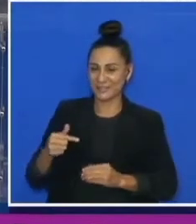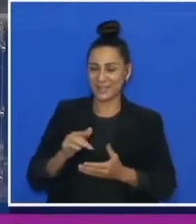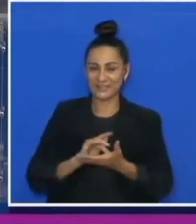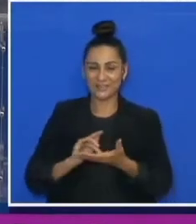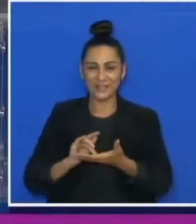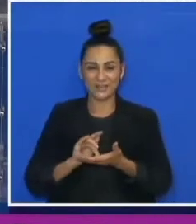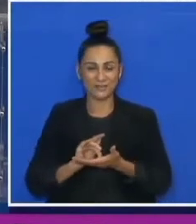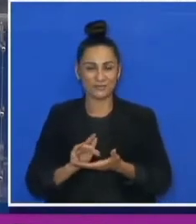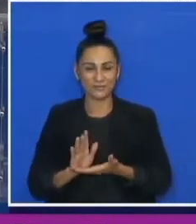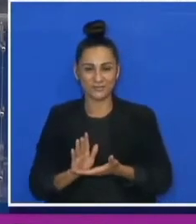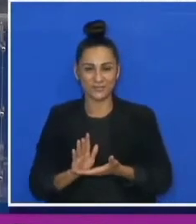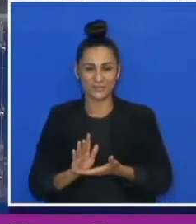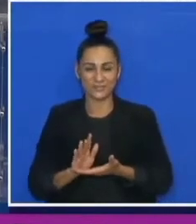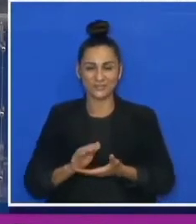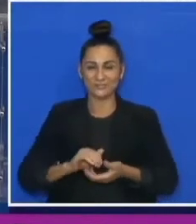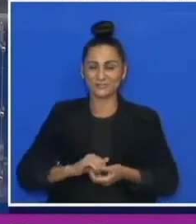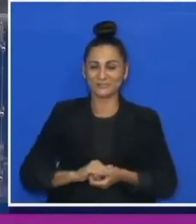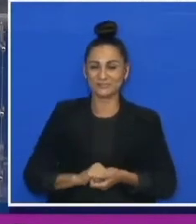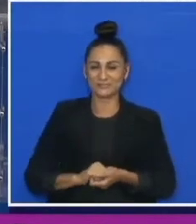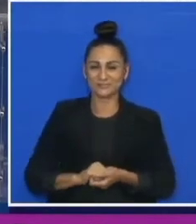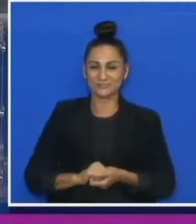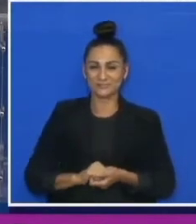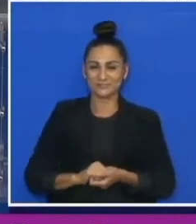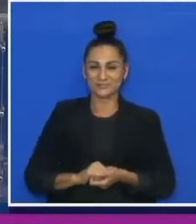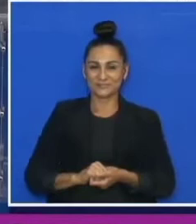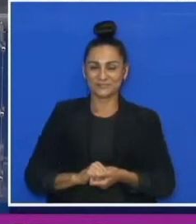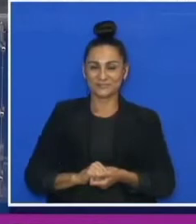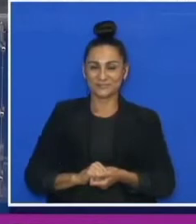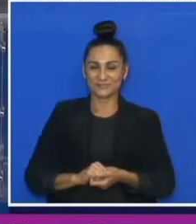2327 da Loto Fácil.